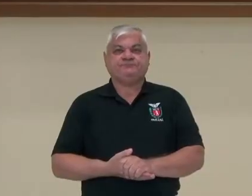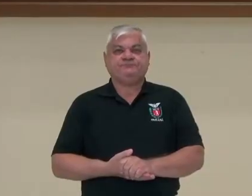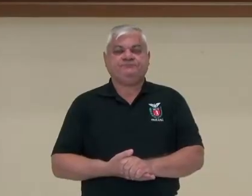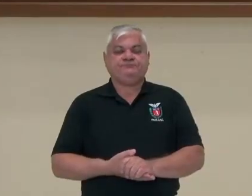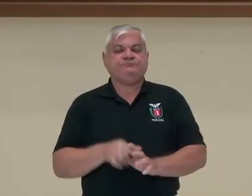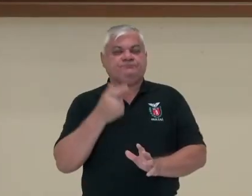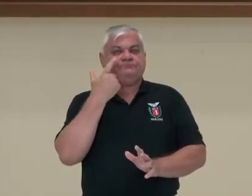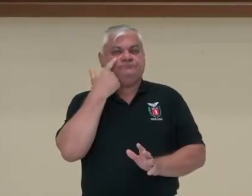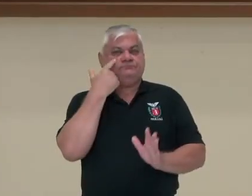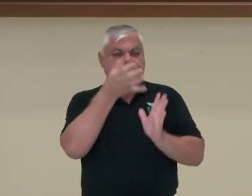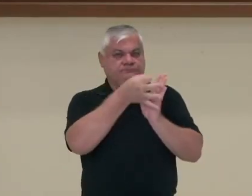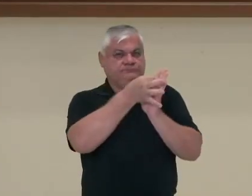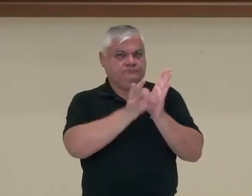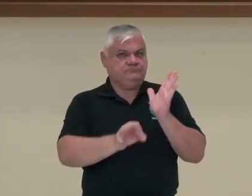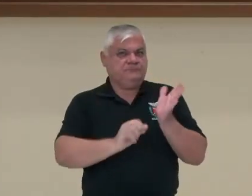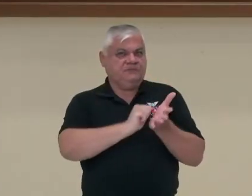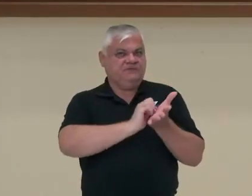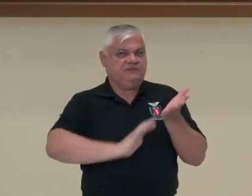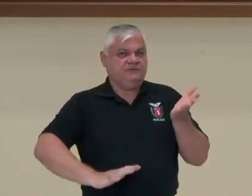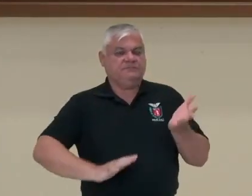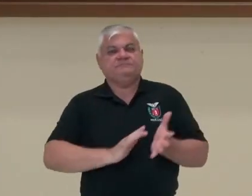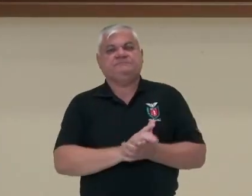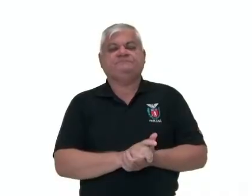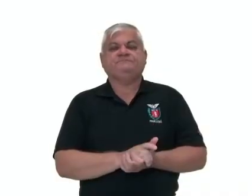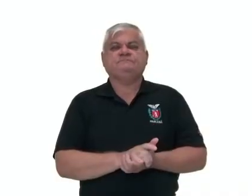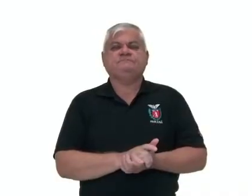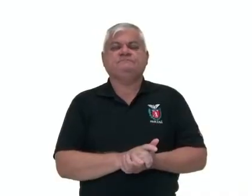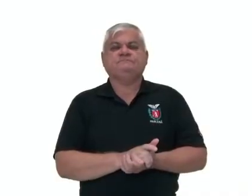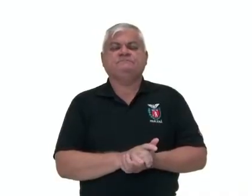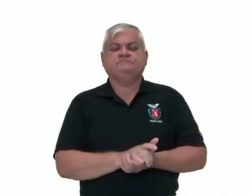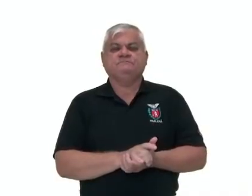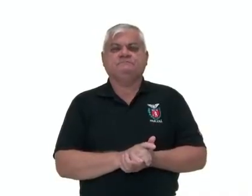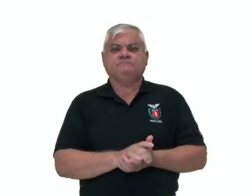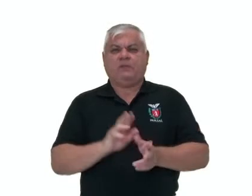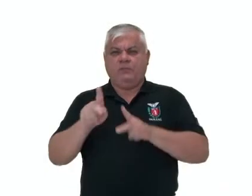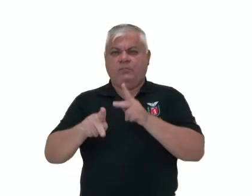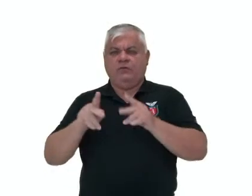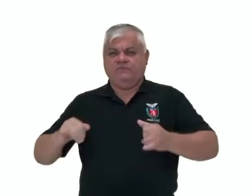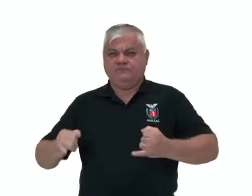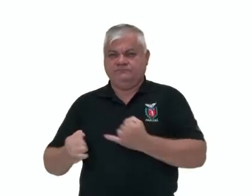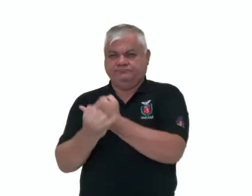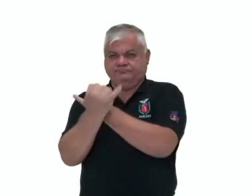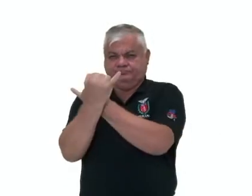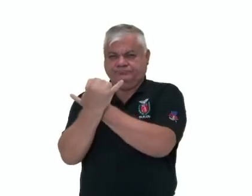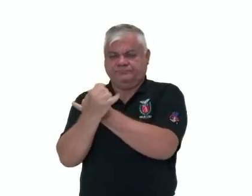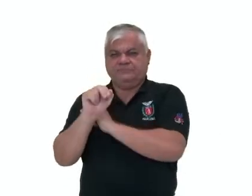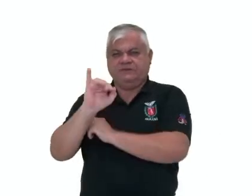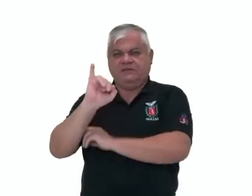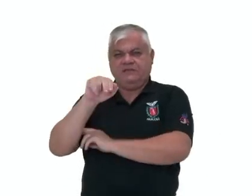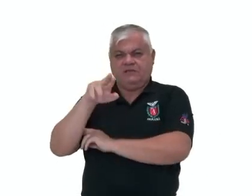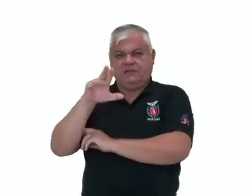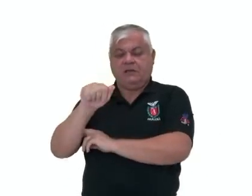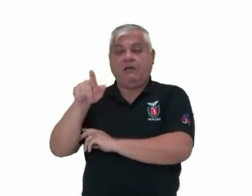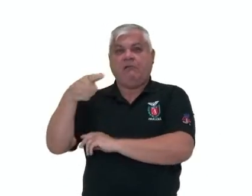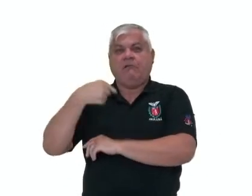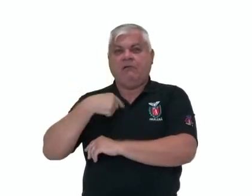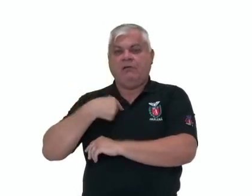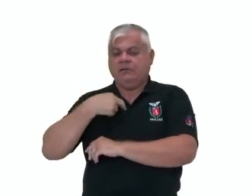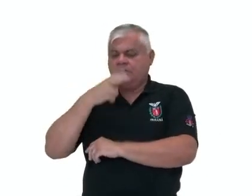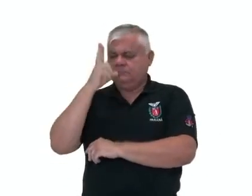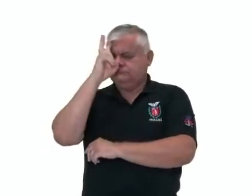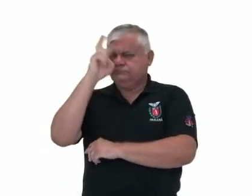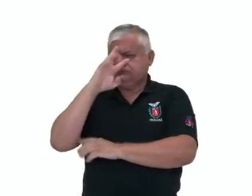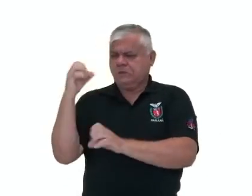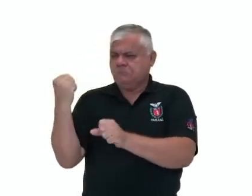Vamos fazer a correção dessa atividade, sétimos anos. Venham cá. Os incas foram capazes de construir um dos maiores impérios